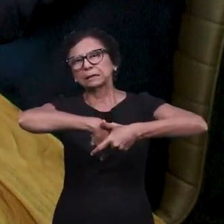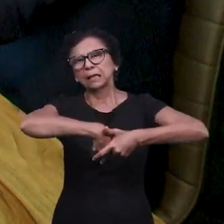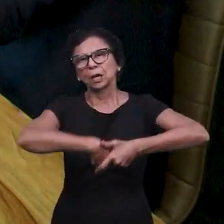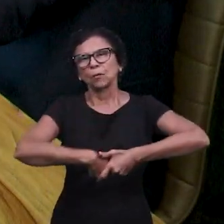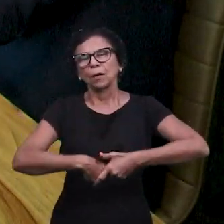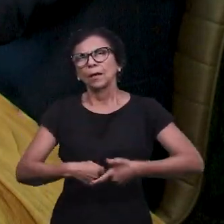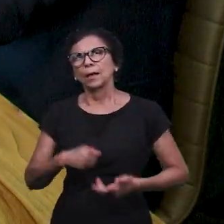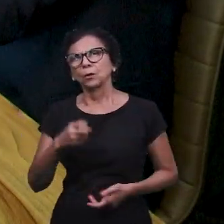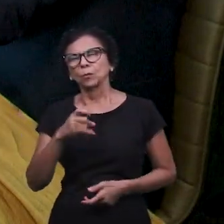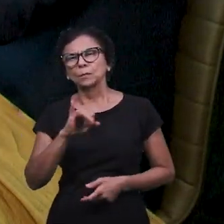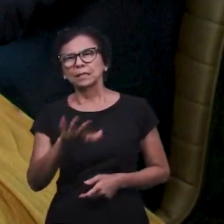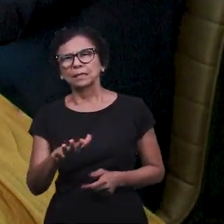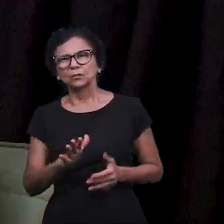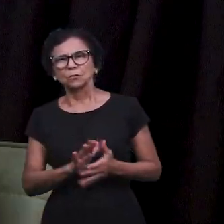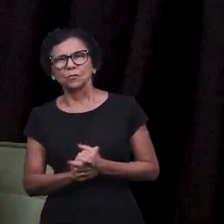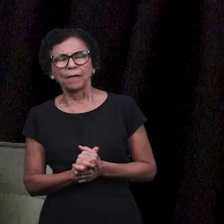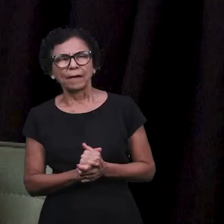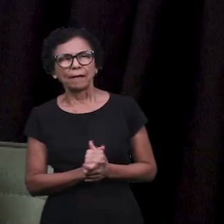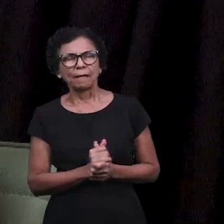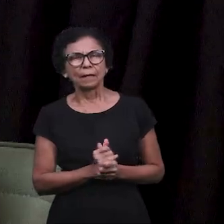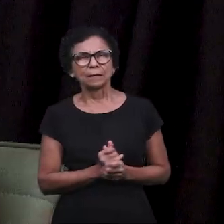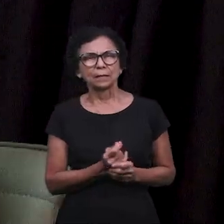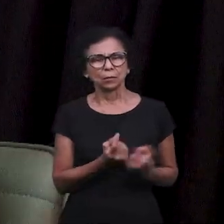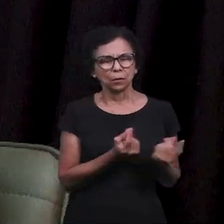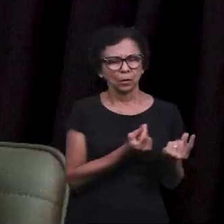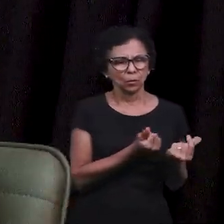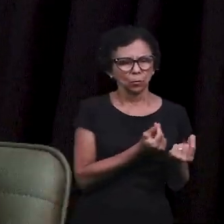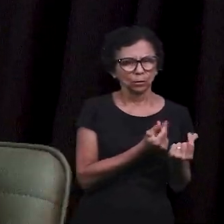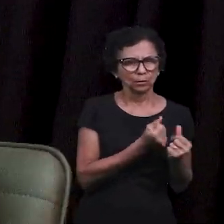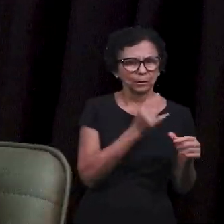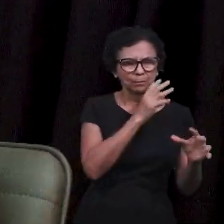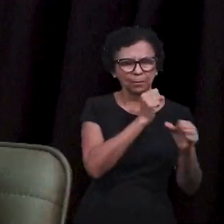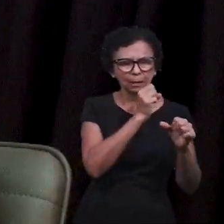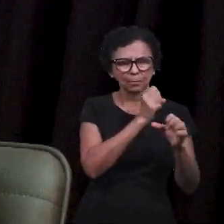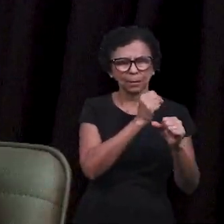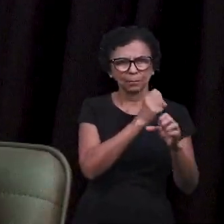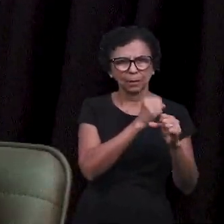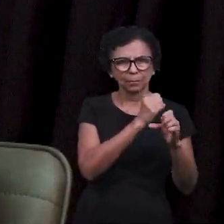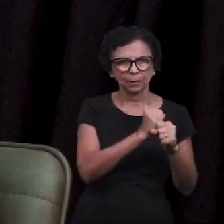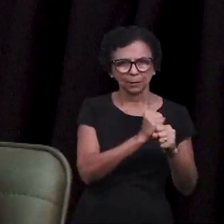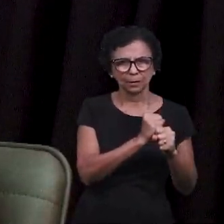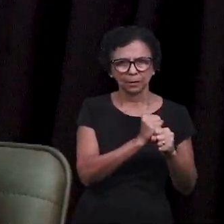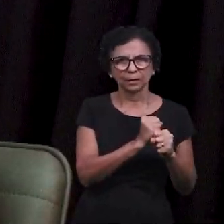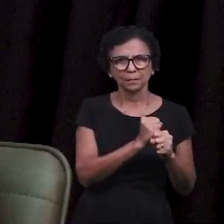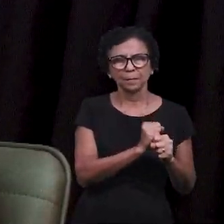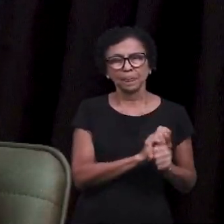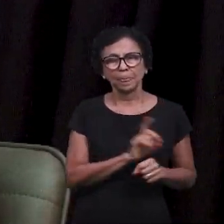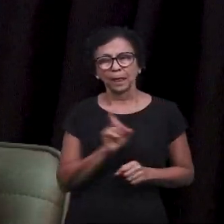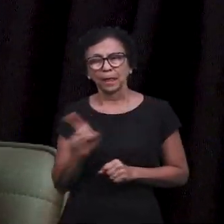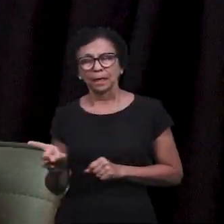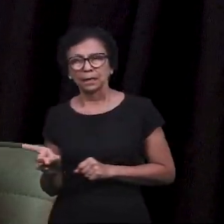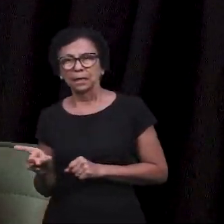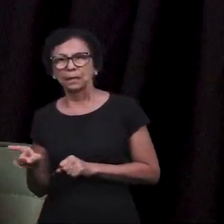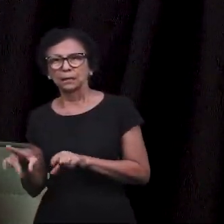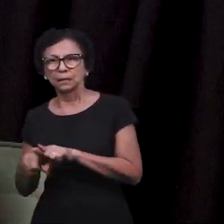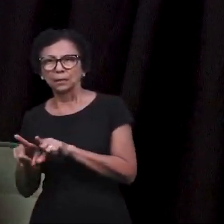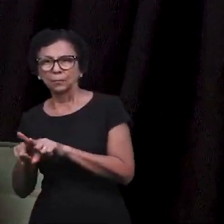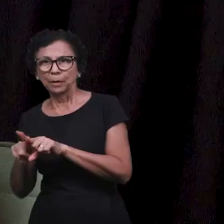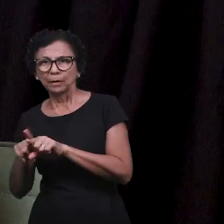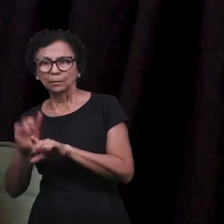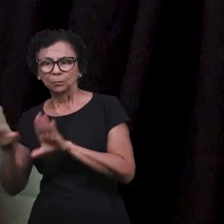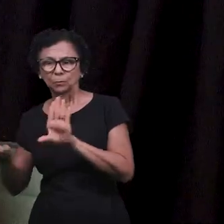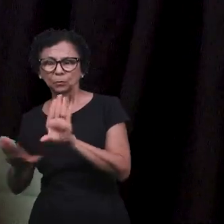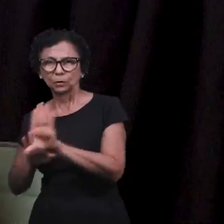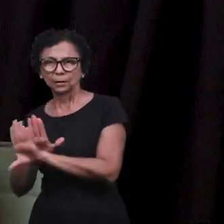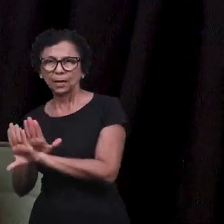2 em que eles declaravam contabilmente, inclusive, valores que eram usados em outros países para pagamento de propina.